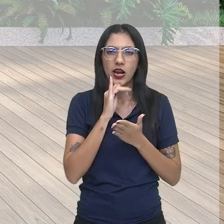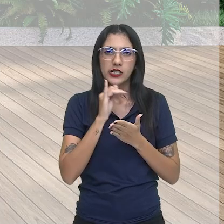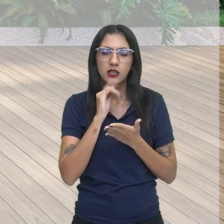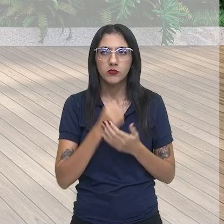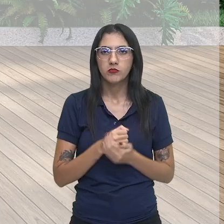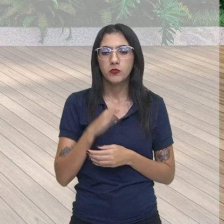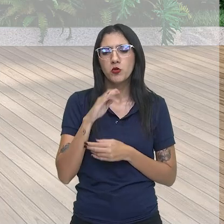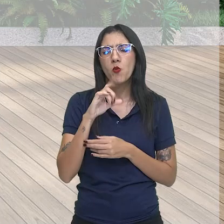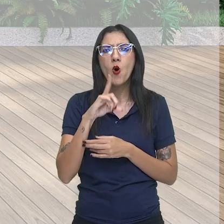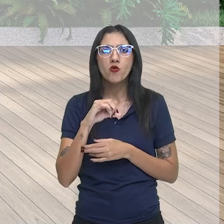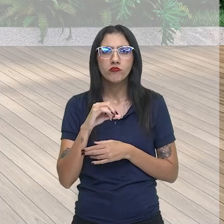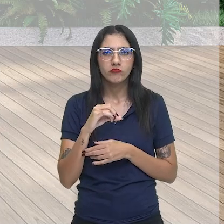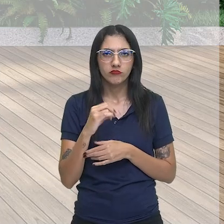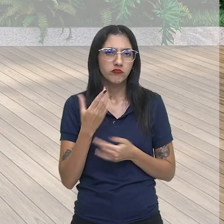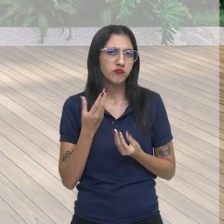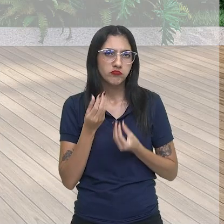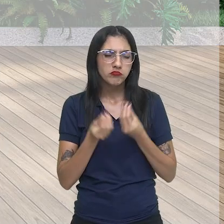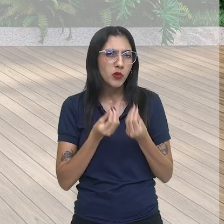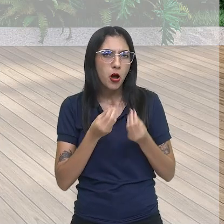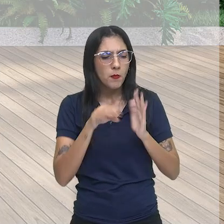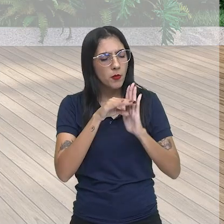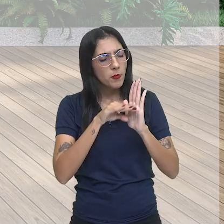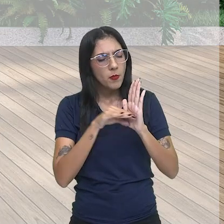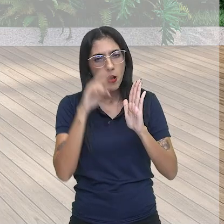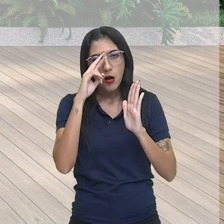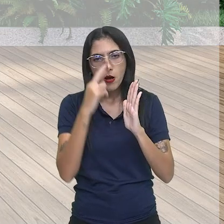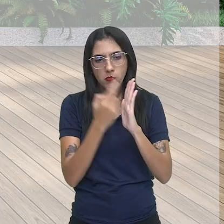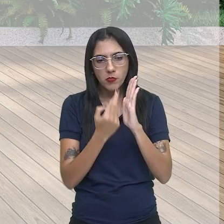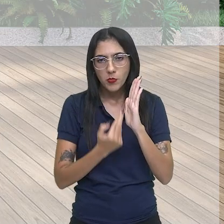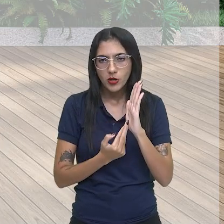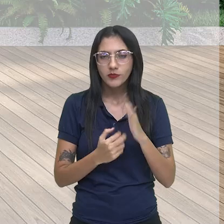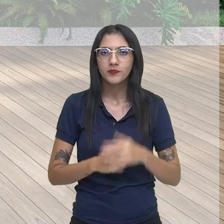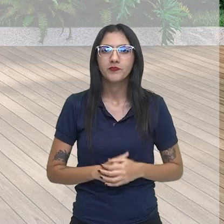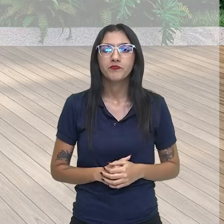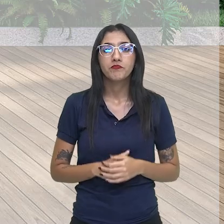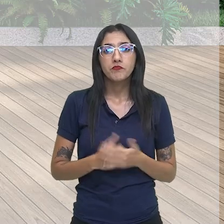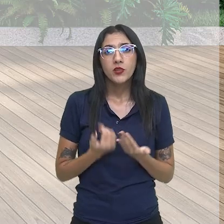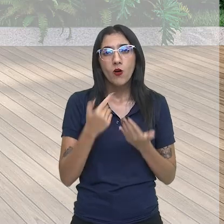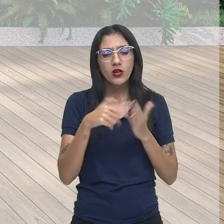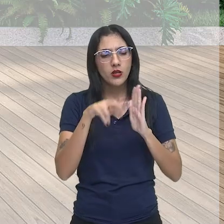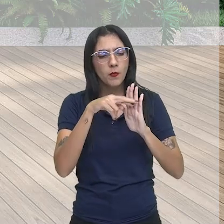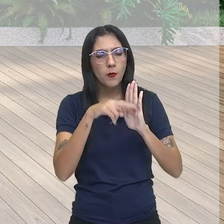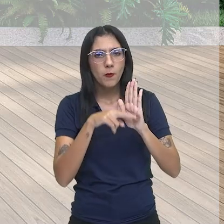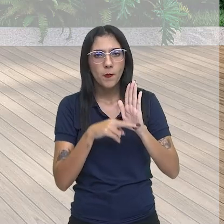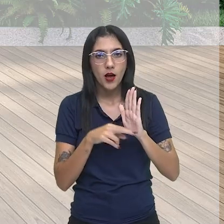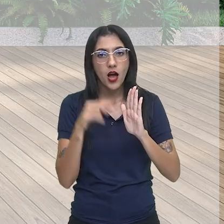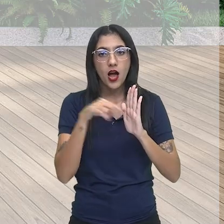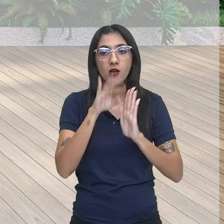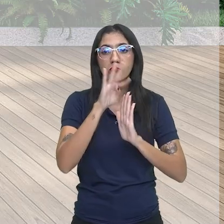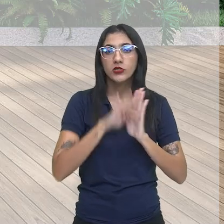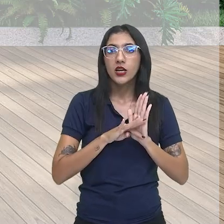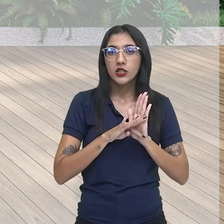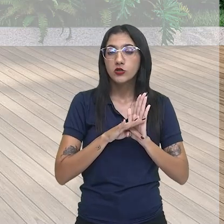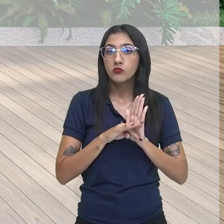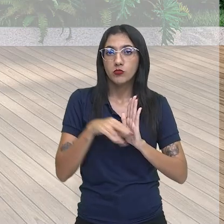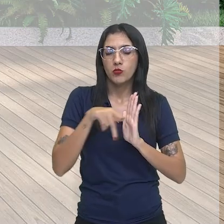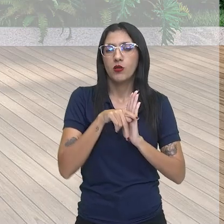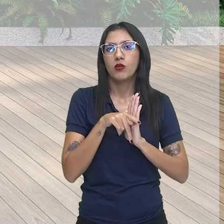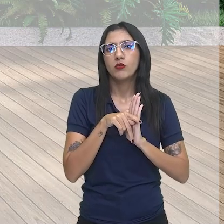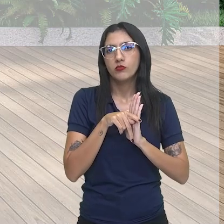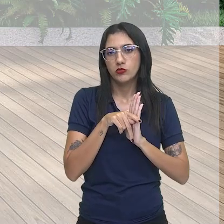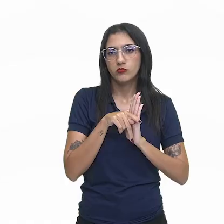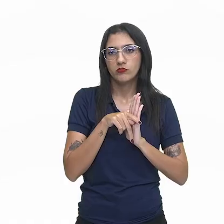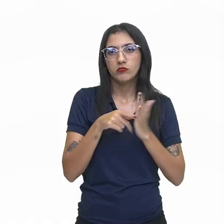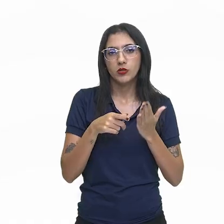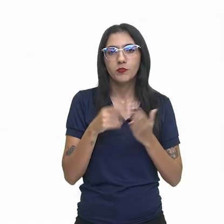né, culinária. Então, a receita, né, é um tipo de texto bem específico. Então, a gente